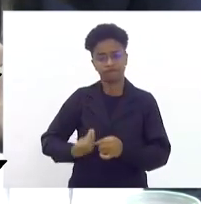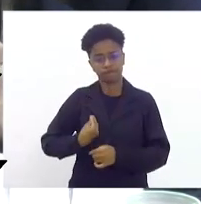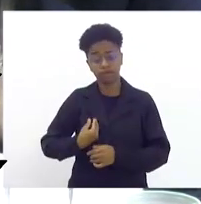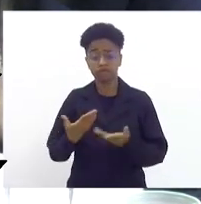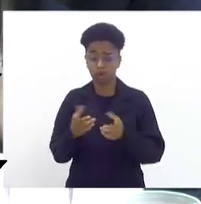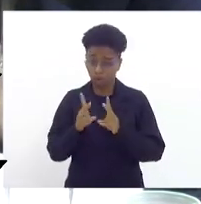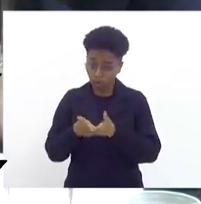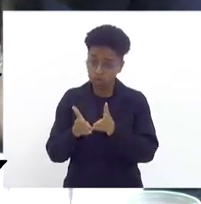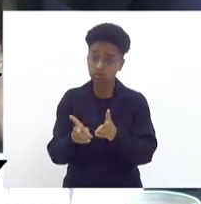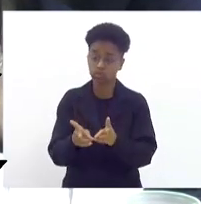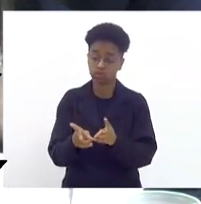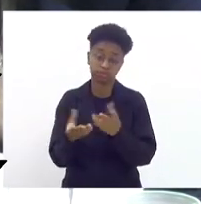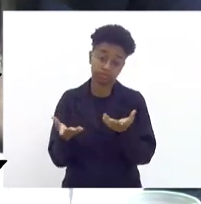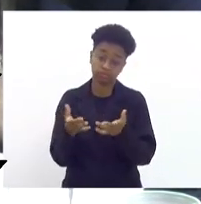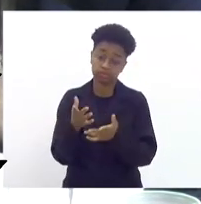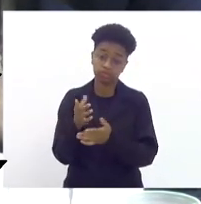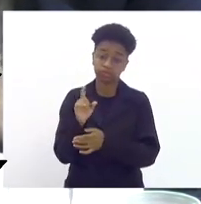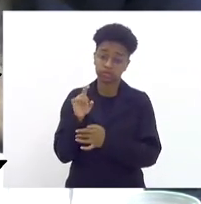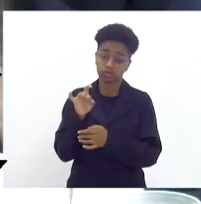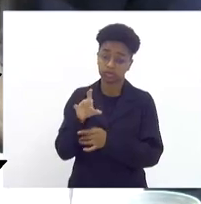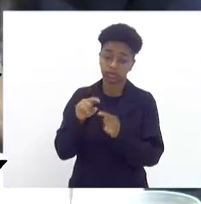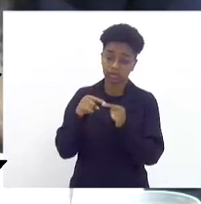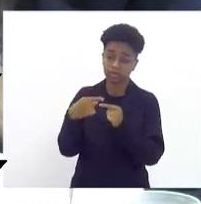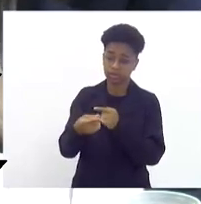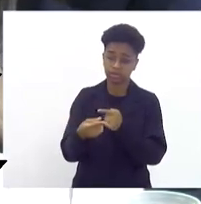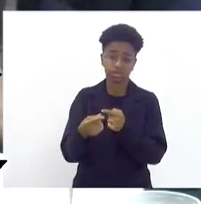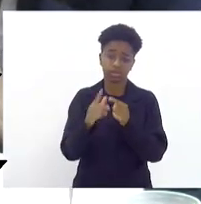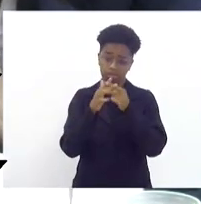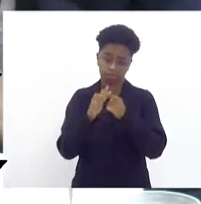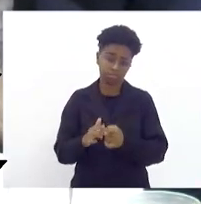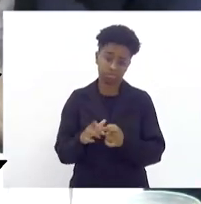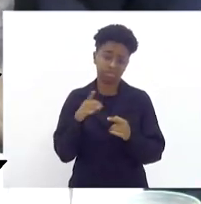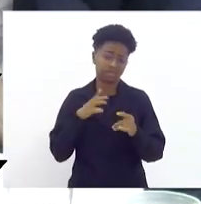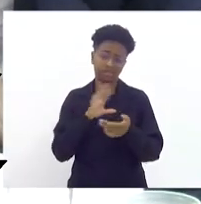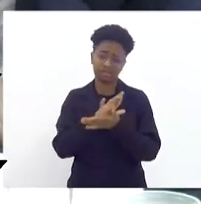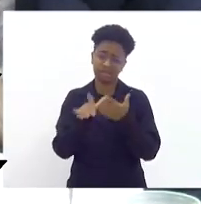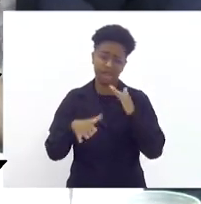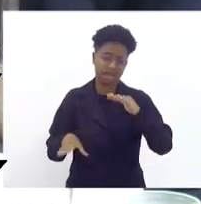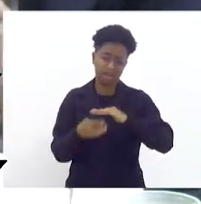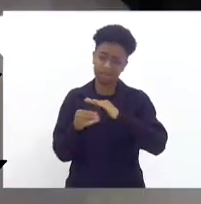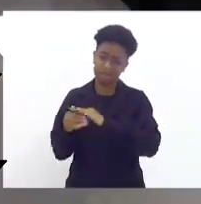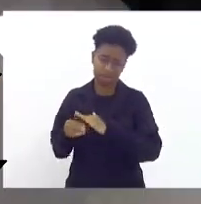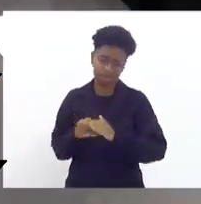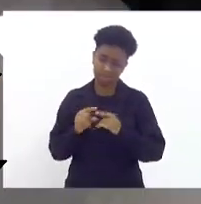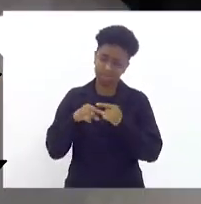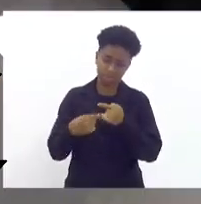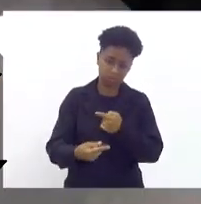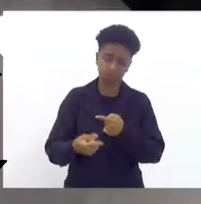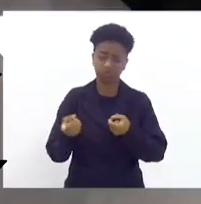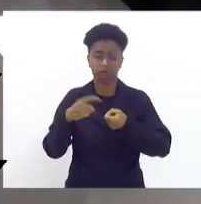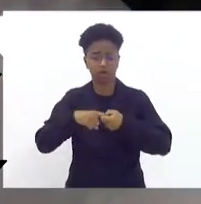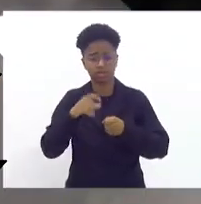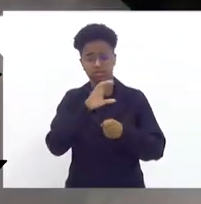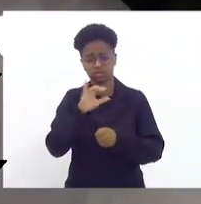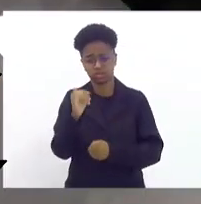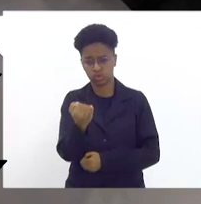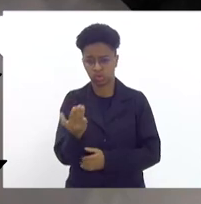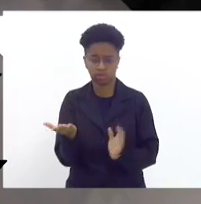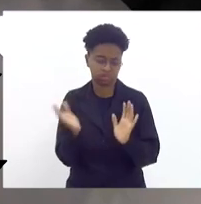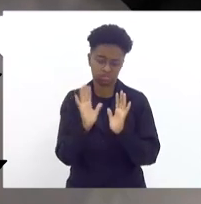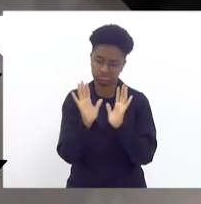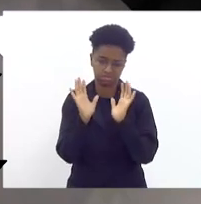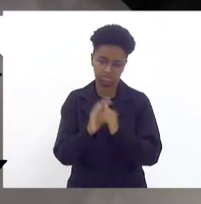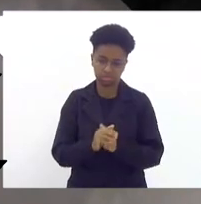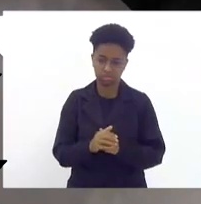vai ser mantido. Então, só para depois... O projeto está em primeira também, vai receber dezenas e dezenas de emendas em plenário e voltará à CCJ. Mas mantém o parecer.